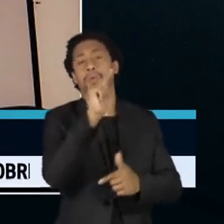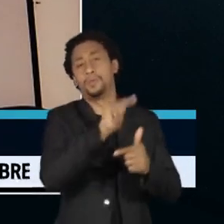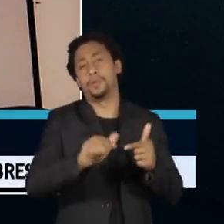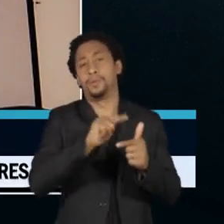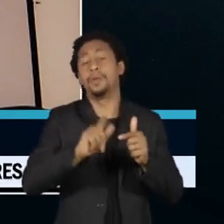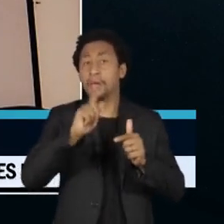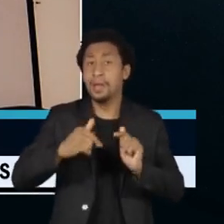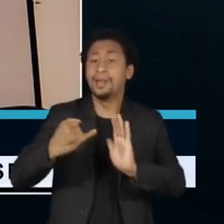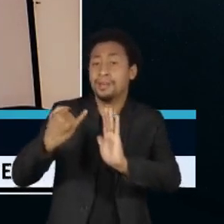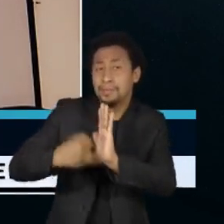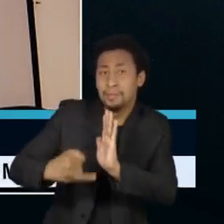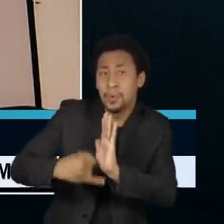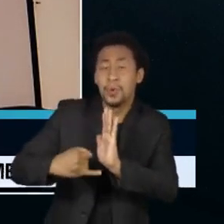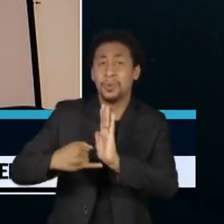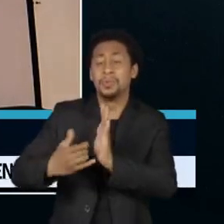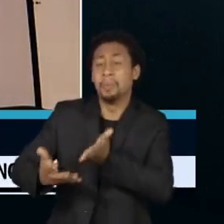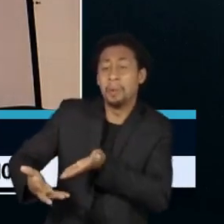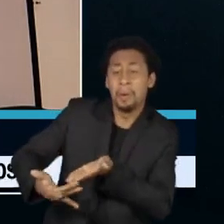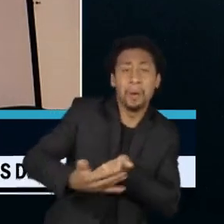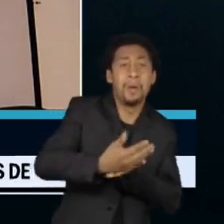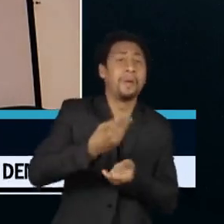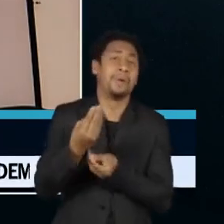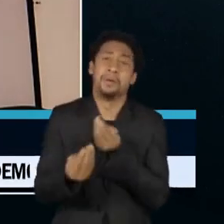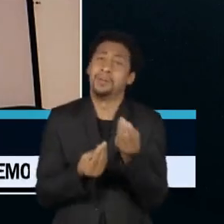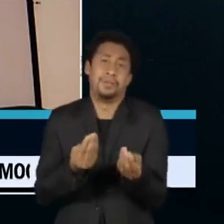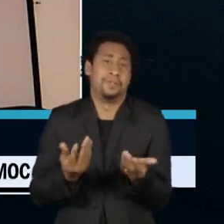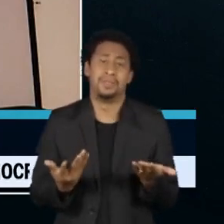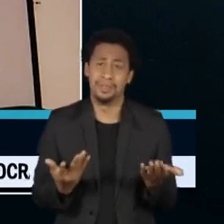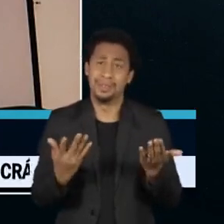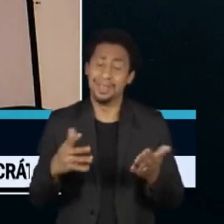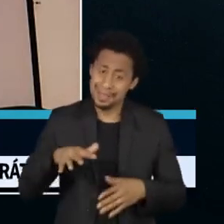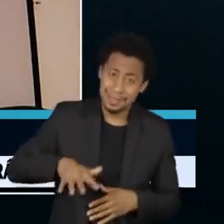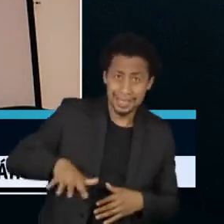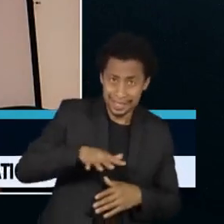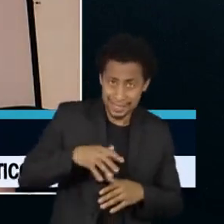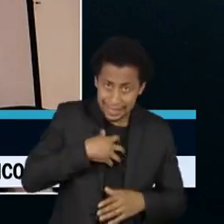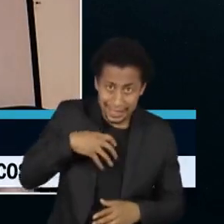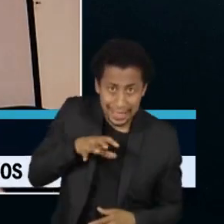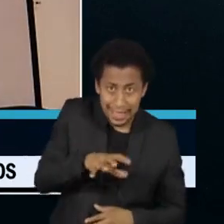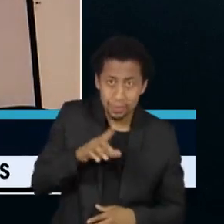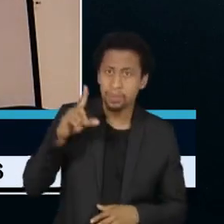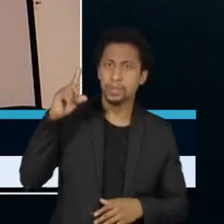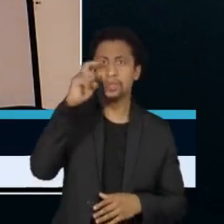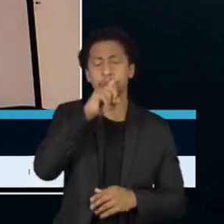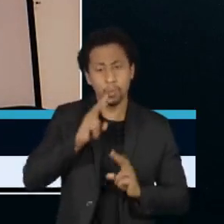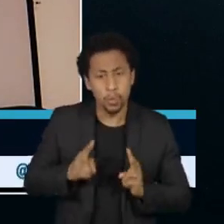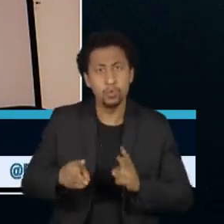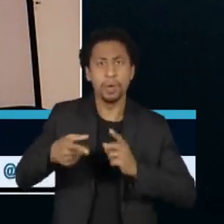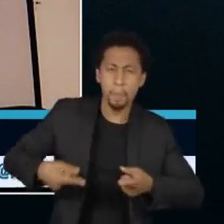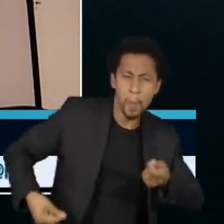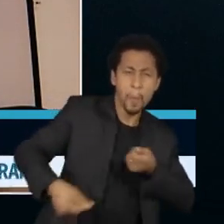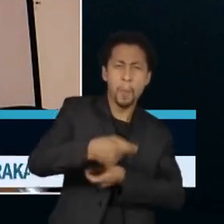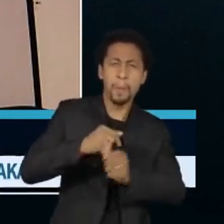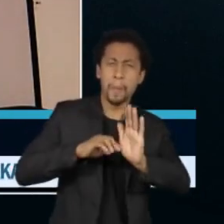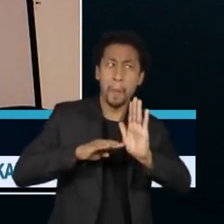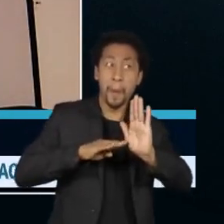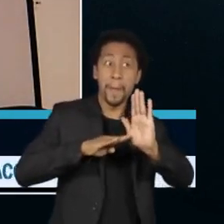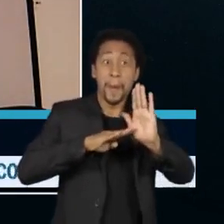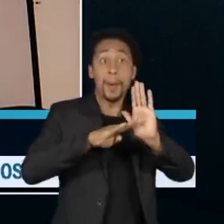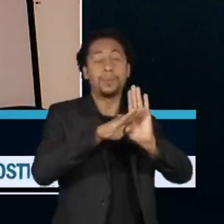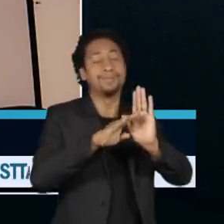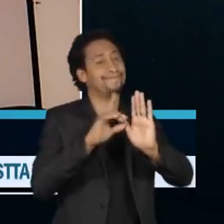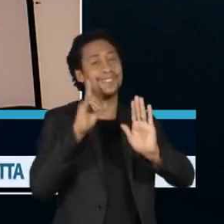fiscal. Então, nesse ambiente, dificilmente a gente vai conseguir manter o ritmo de crescimento econômico que